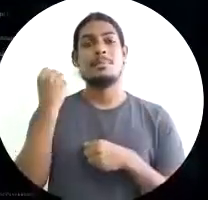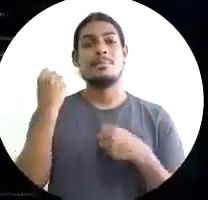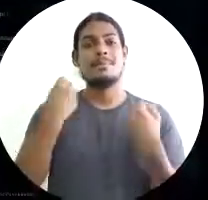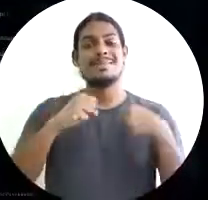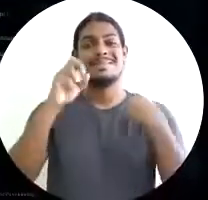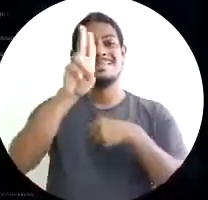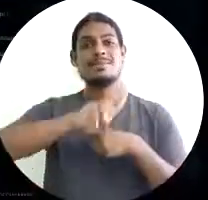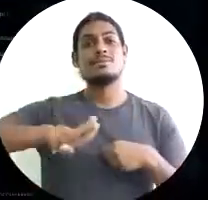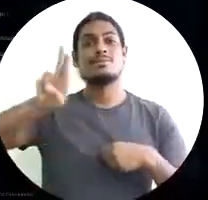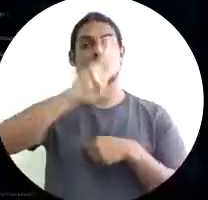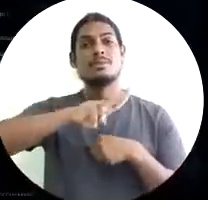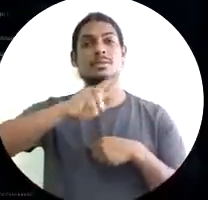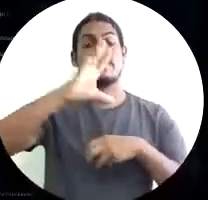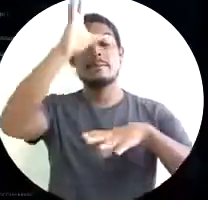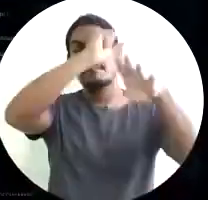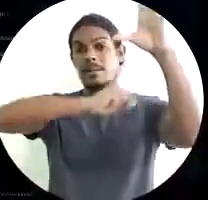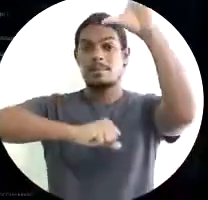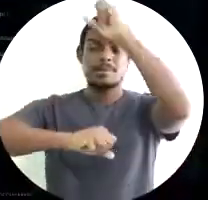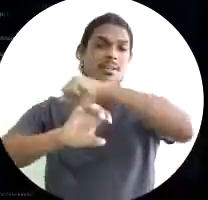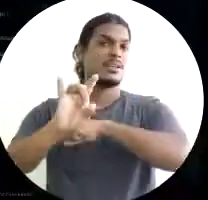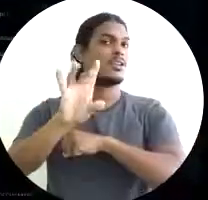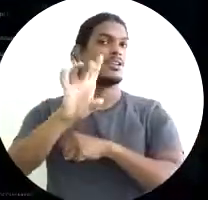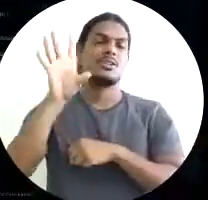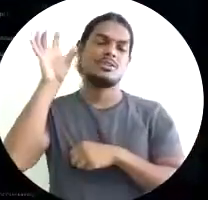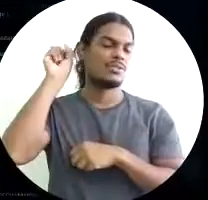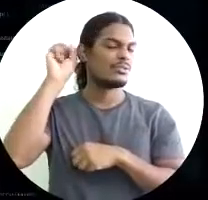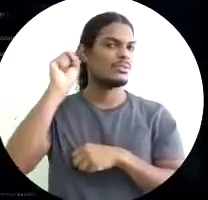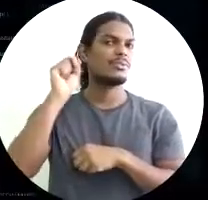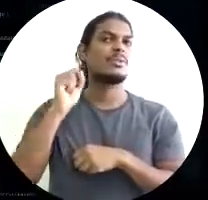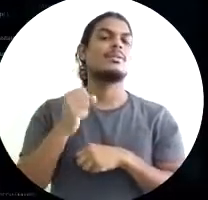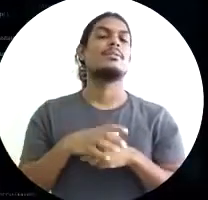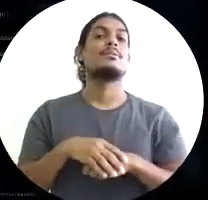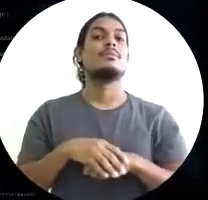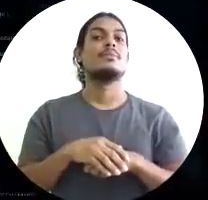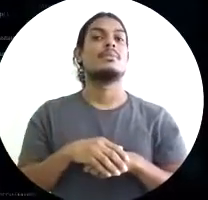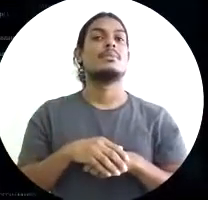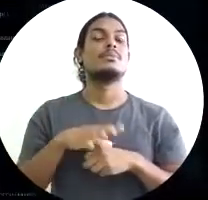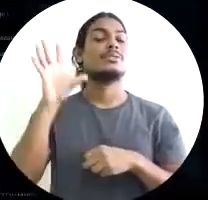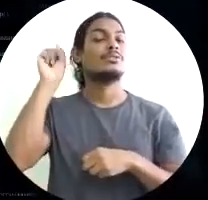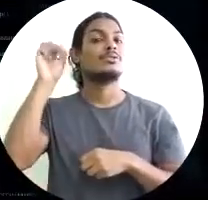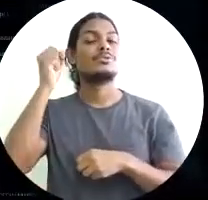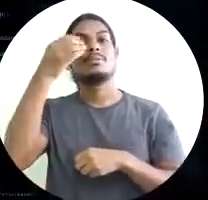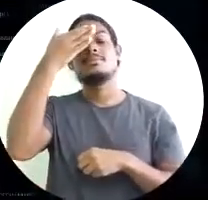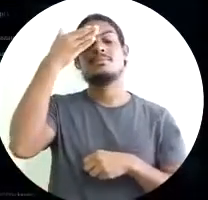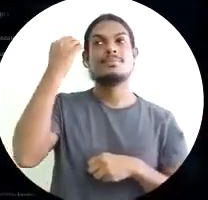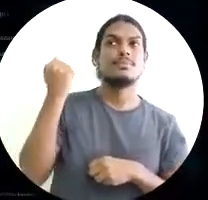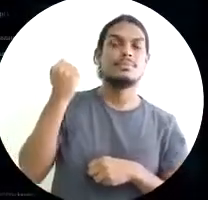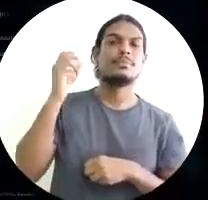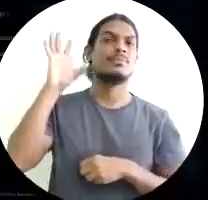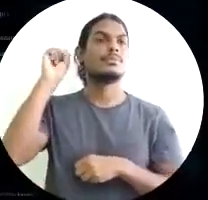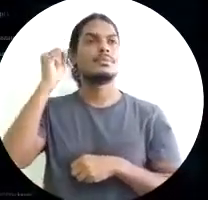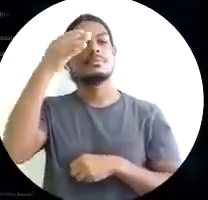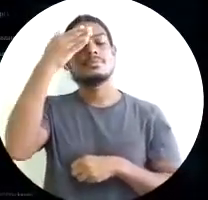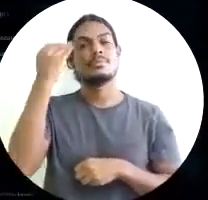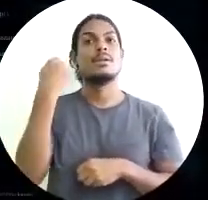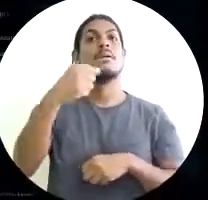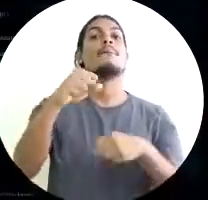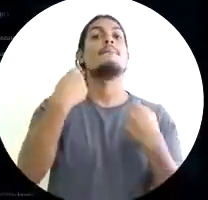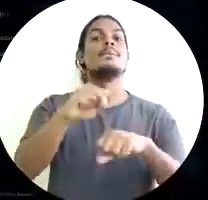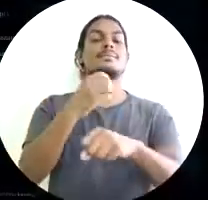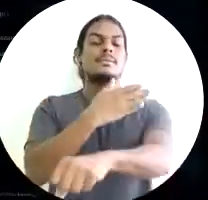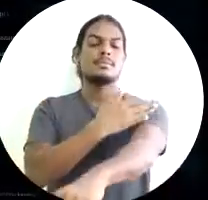E para aprender, não basta escutar. Então, você escuta, você esquece. Você tem que fazer. Você faz,